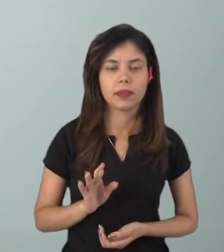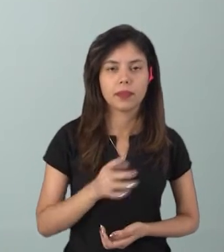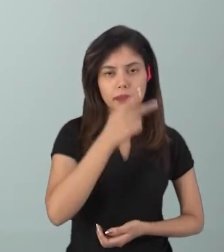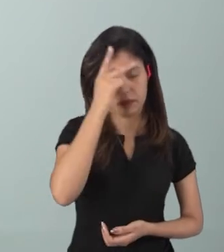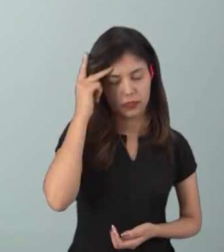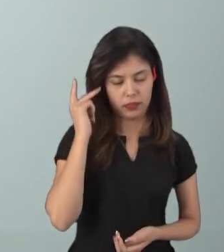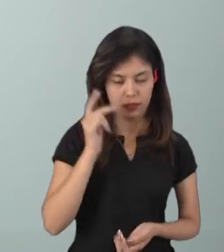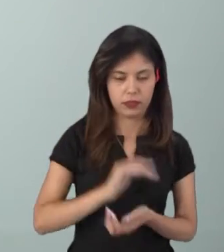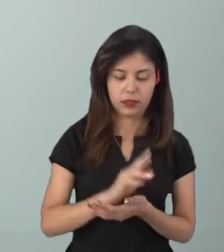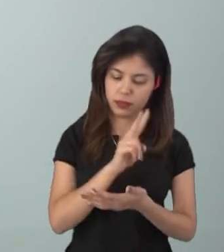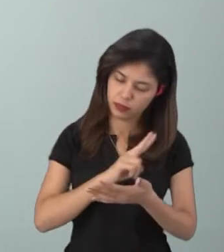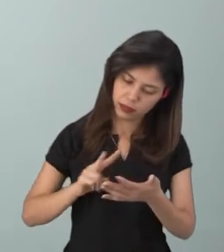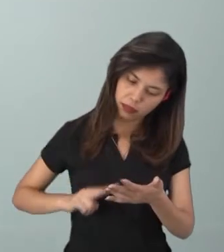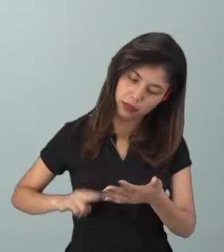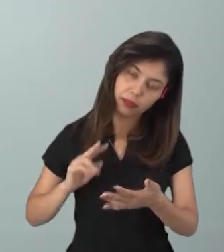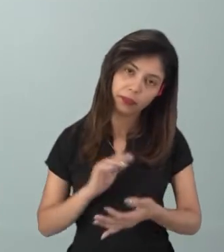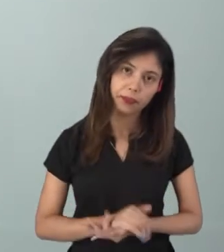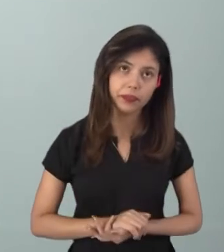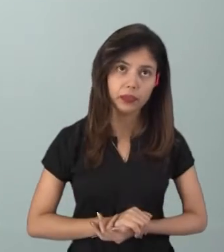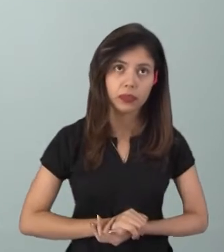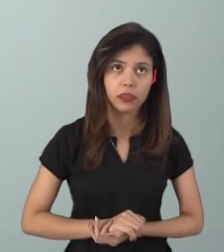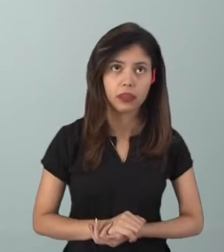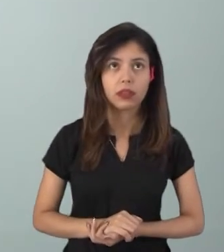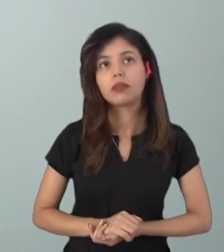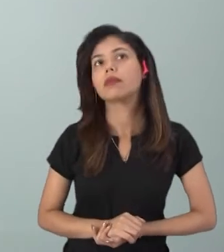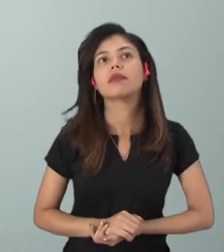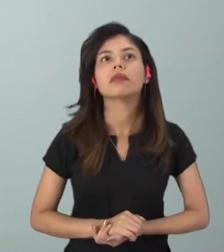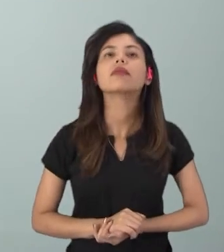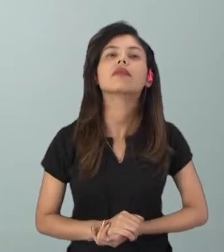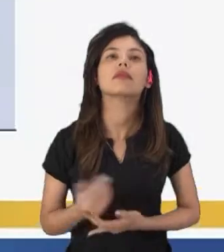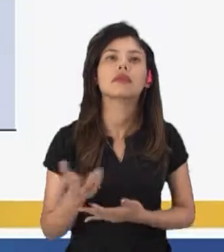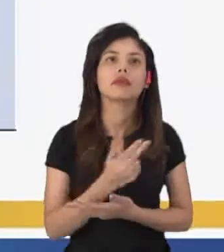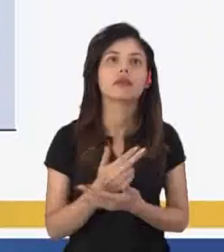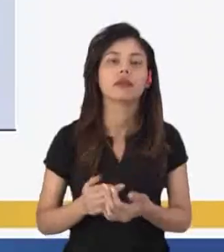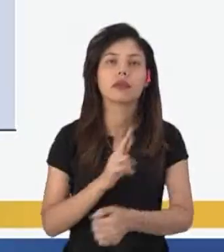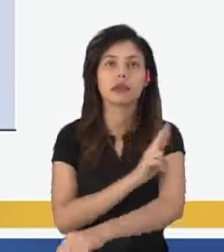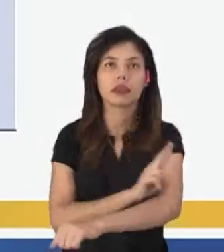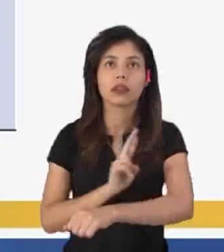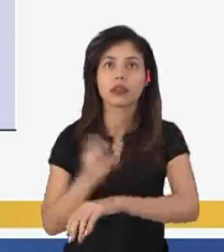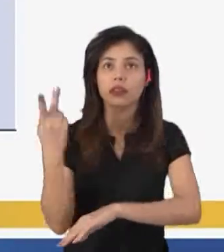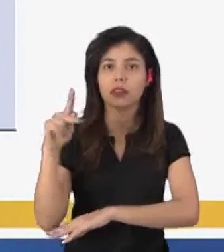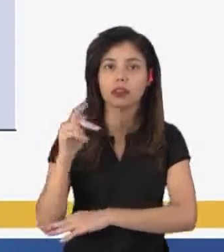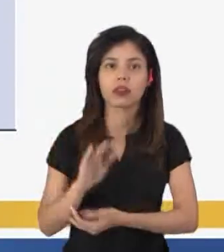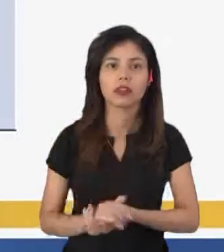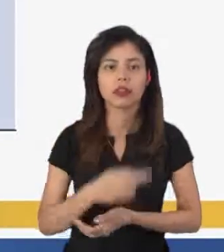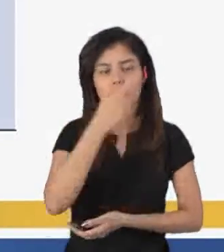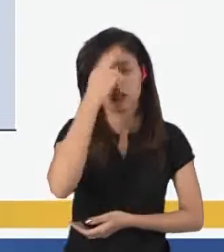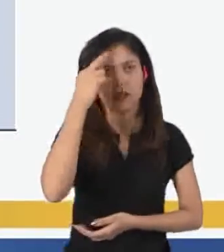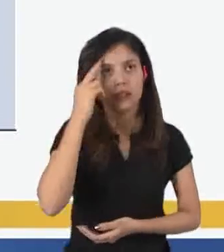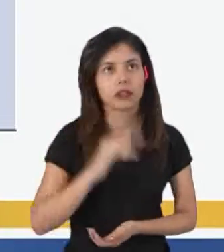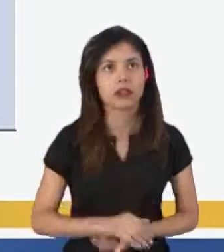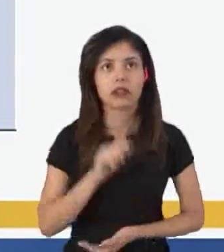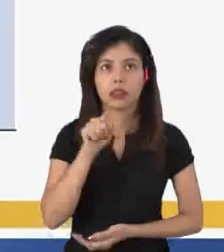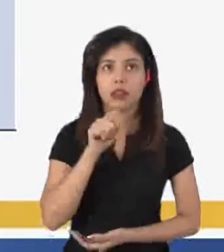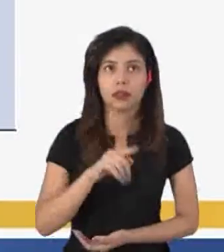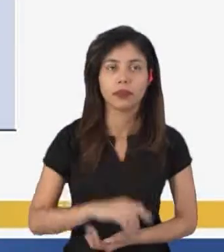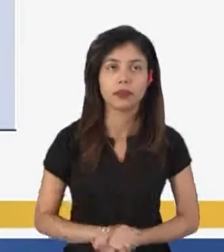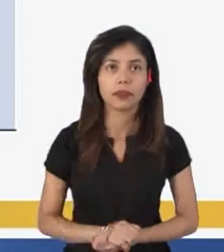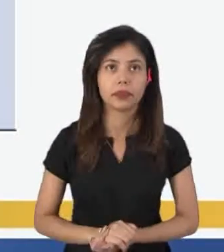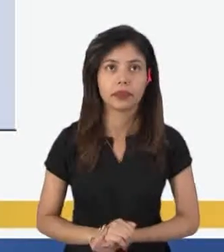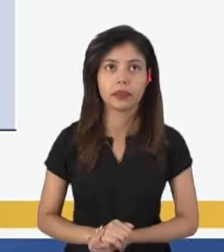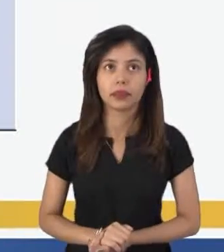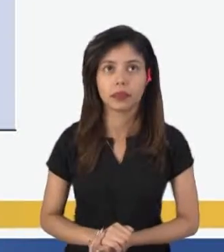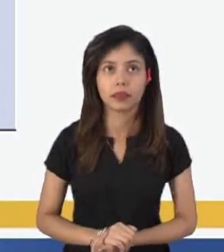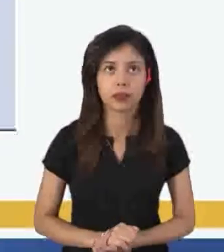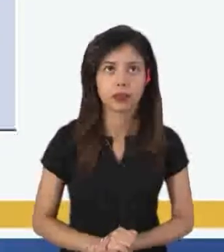adepto ou a pessoa que está procurando a religião. A religião e a arte nos períodos da história. Então temos aí a